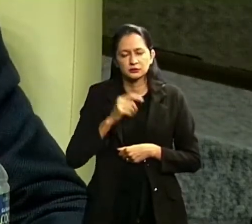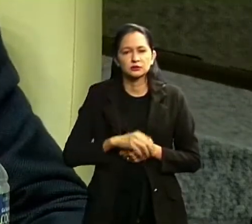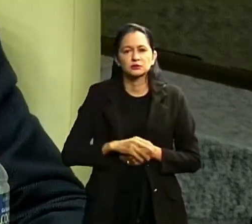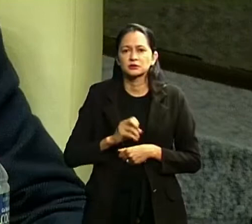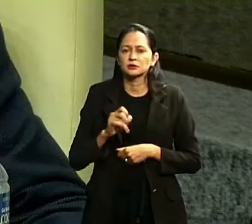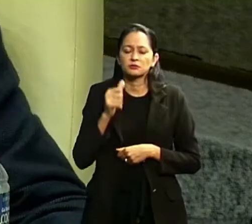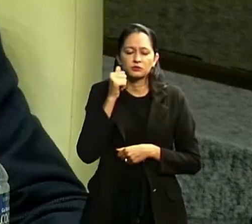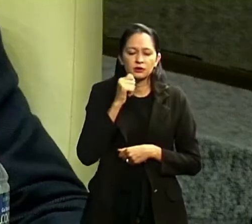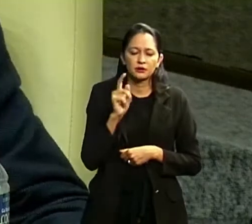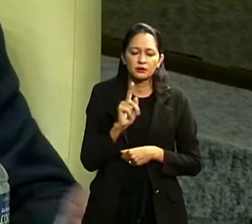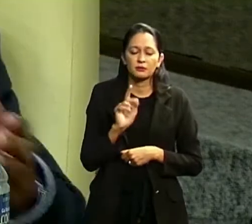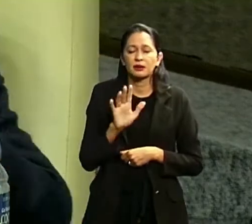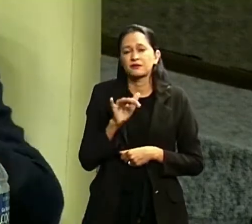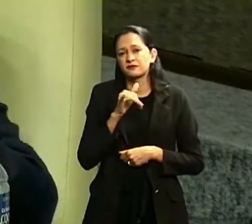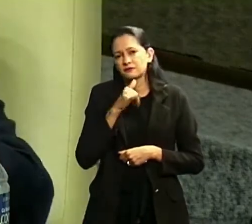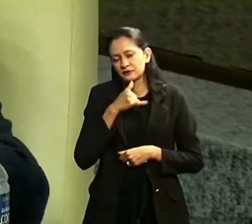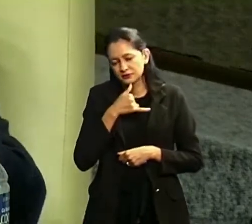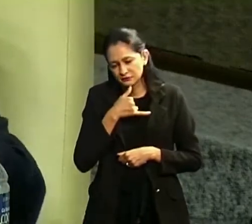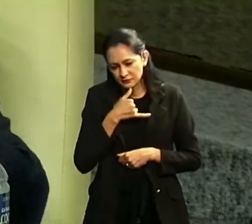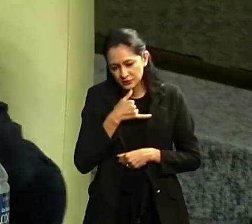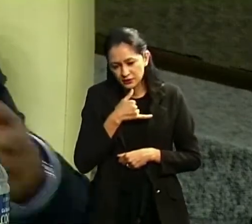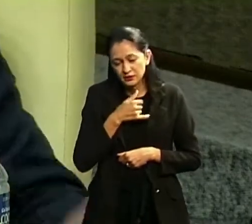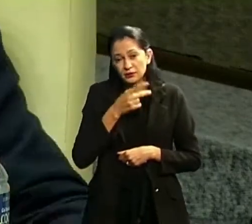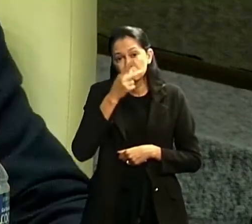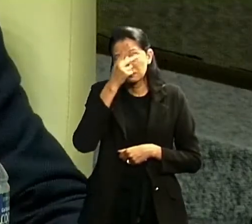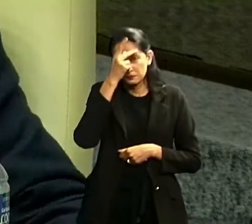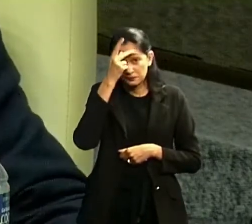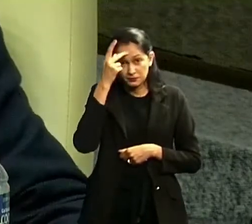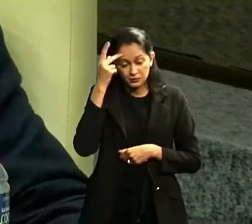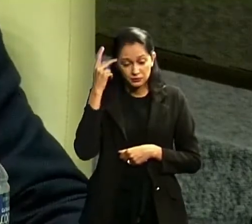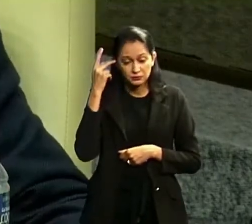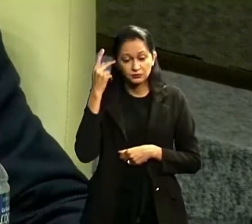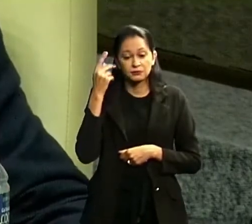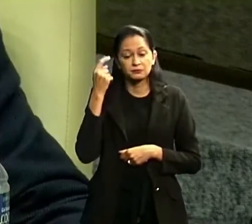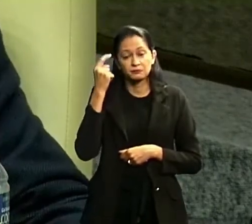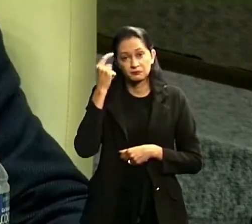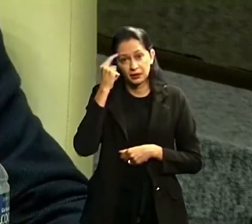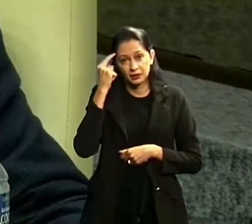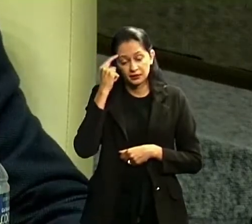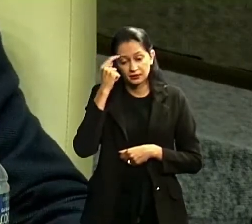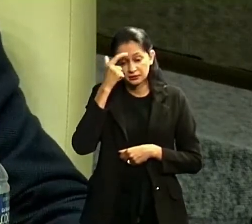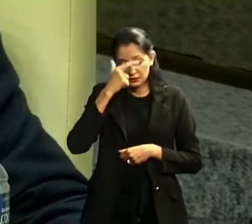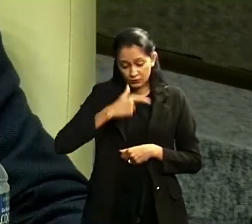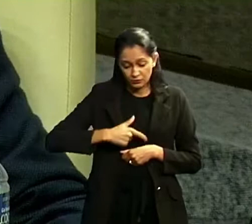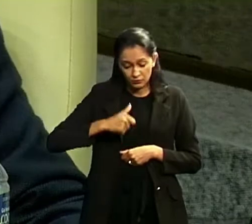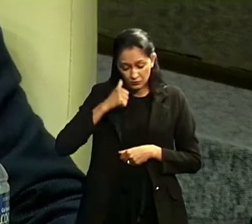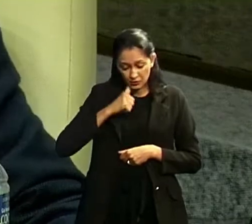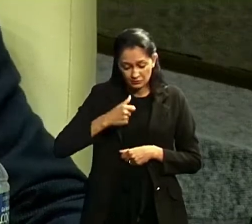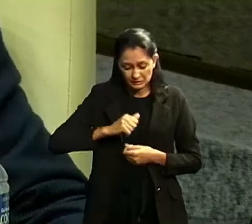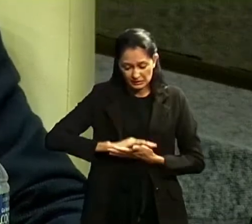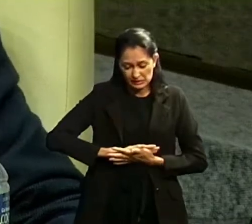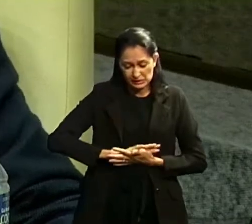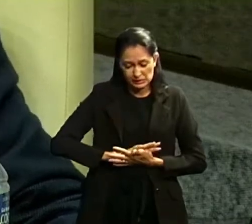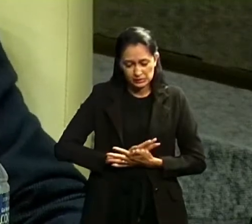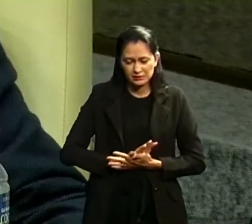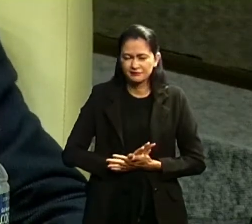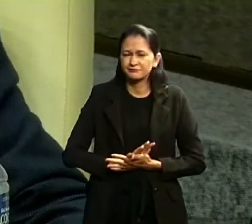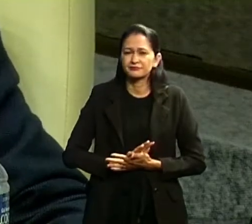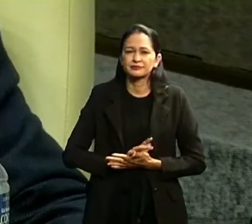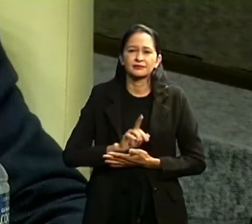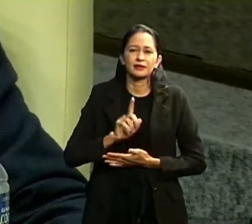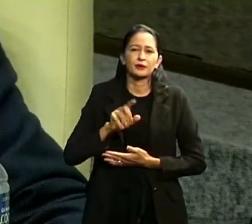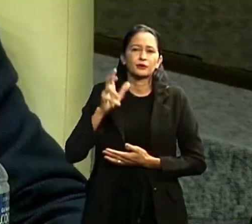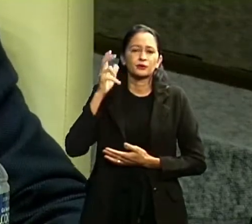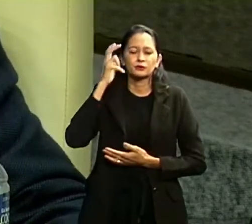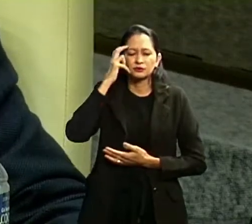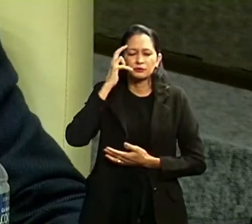que independente de ser mulher, infelizmente, as pessoas entendem que por ser mulher tem que ser massacrada. Isso é cultural,